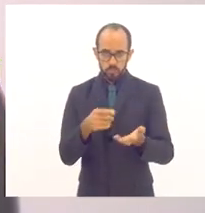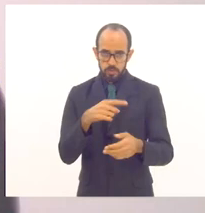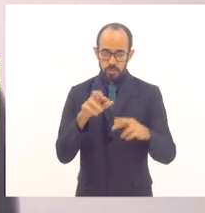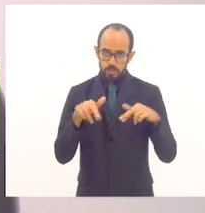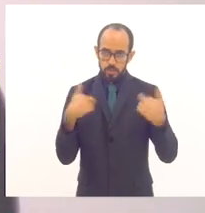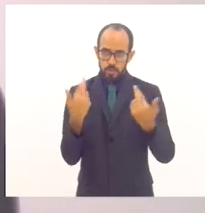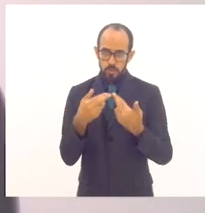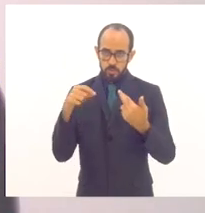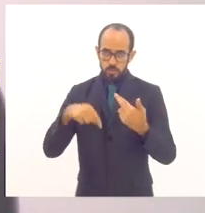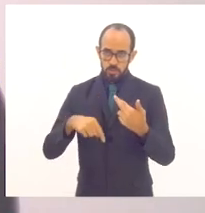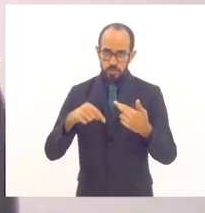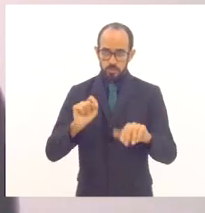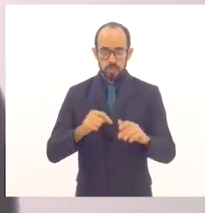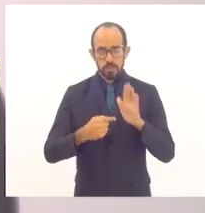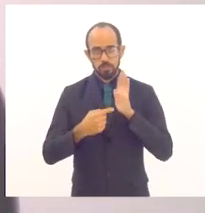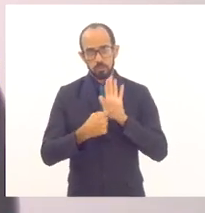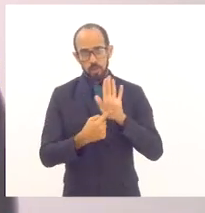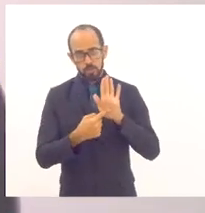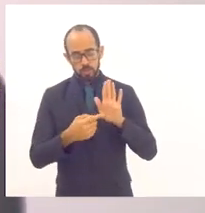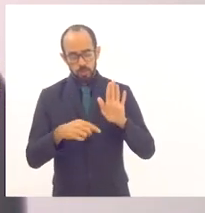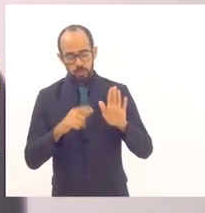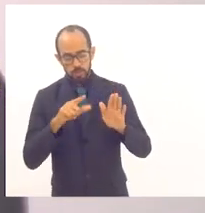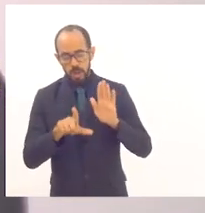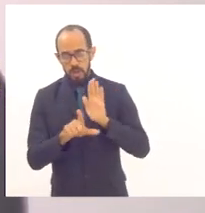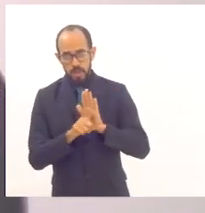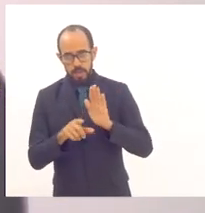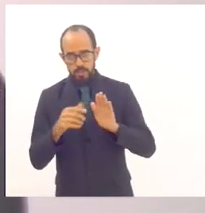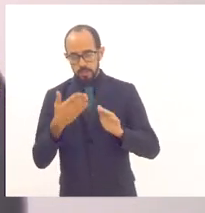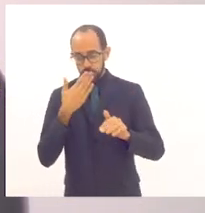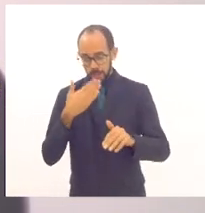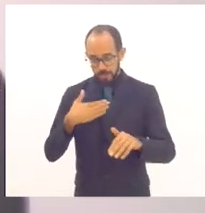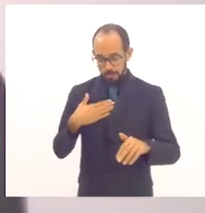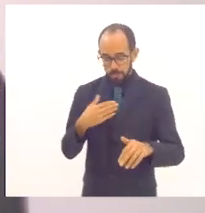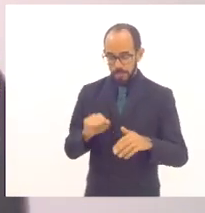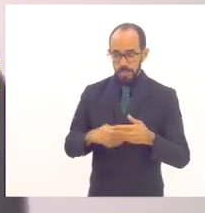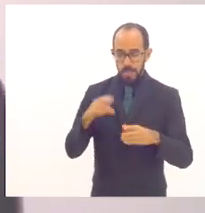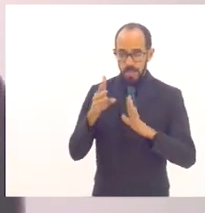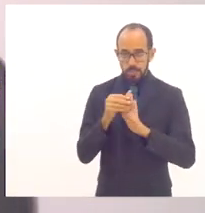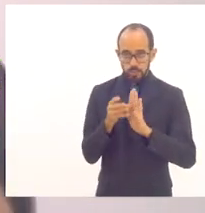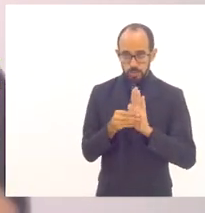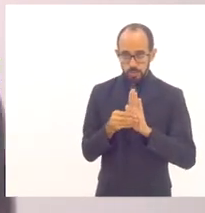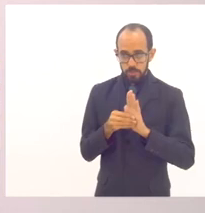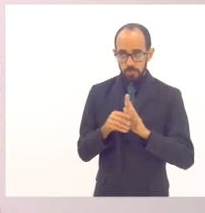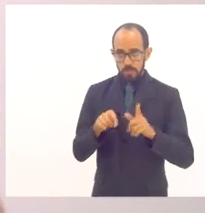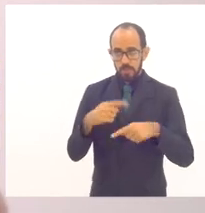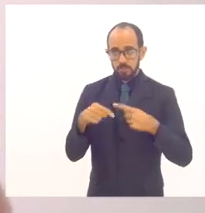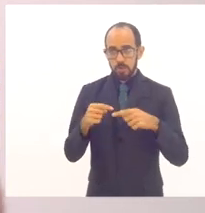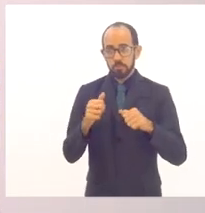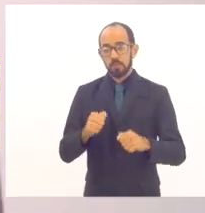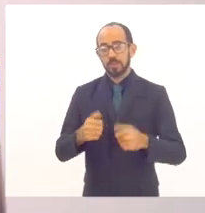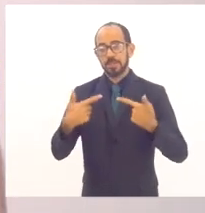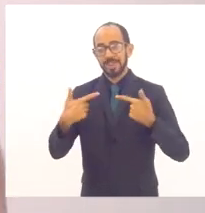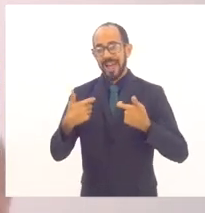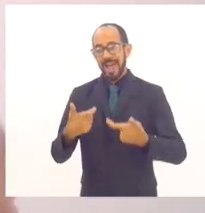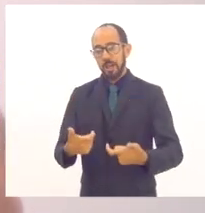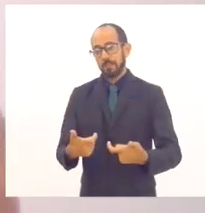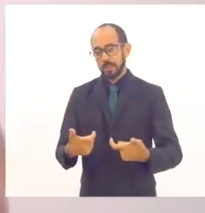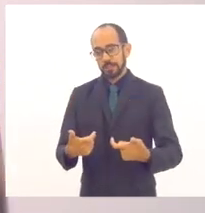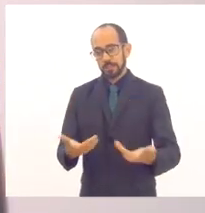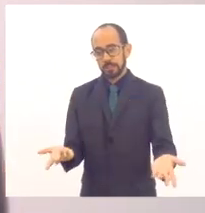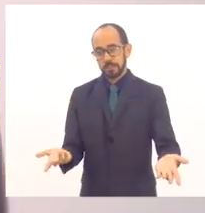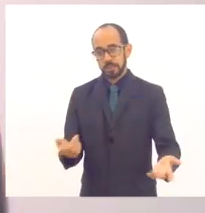vocês me apresentam uma lei que fala assim, INEPAC, registre, mas amanhã pode ser das armas. Amanhã pode